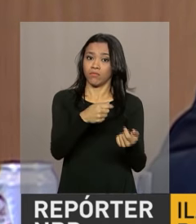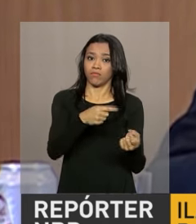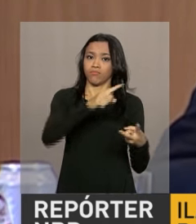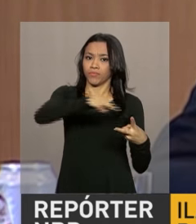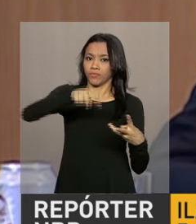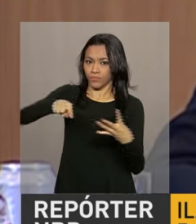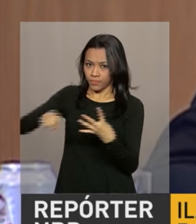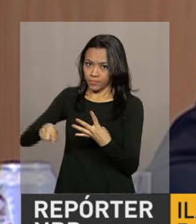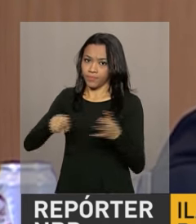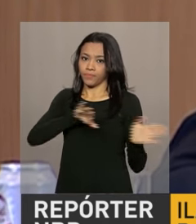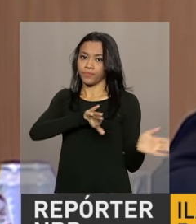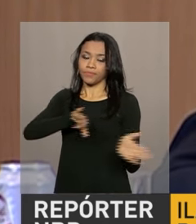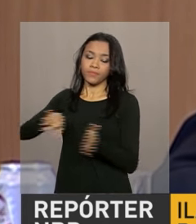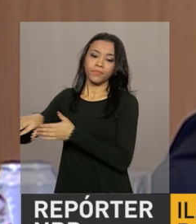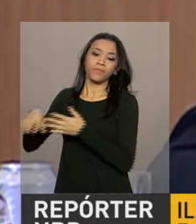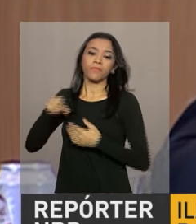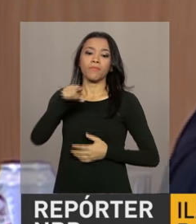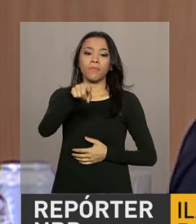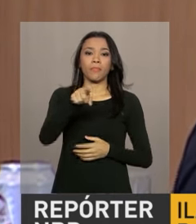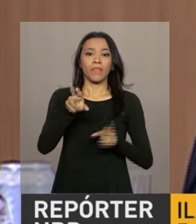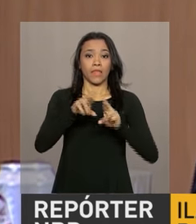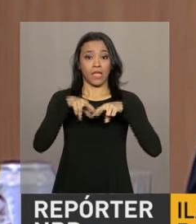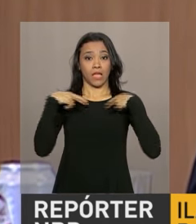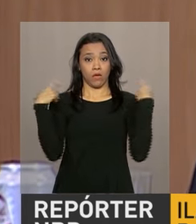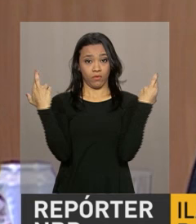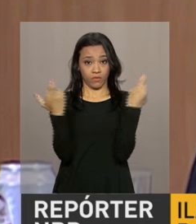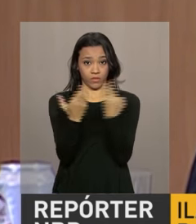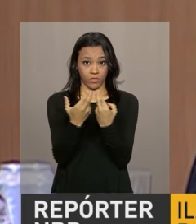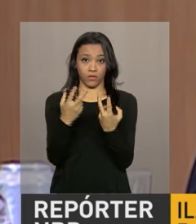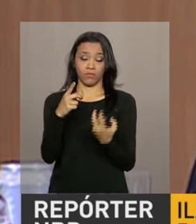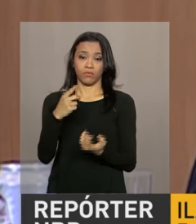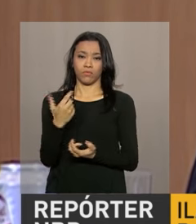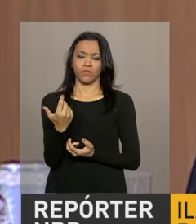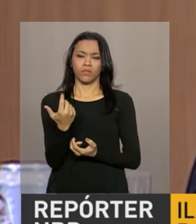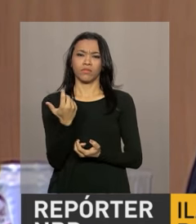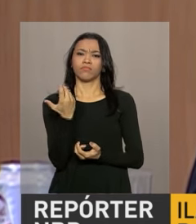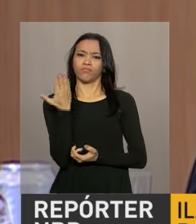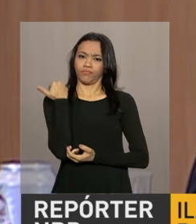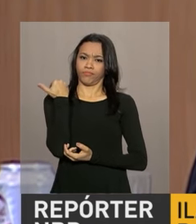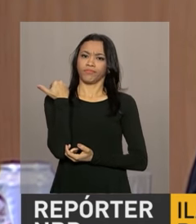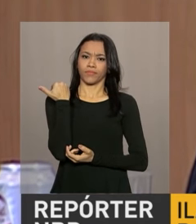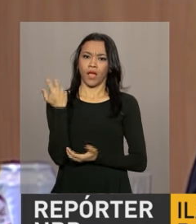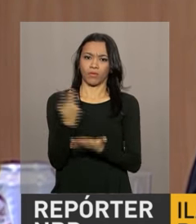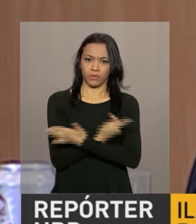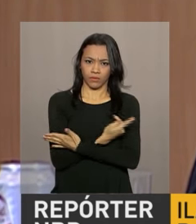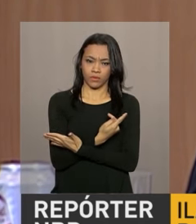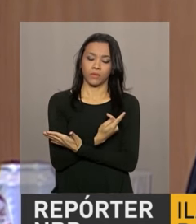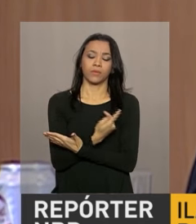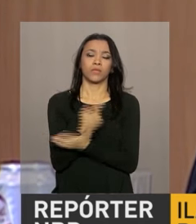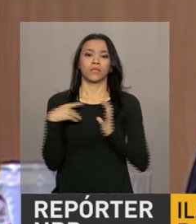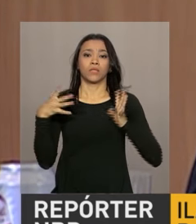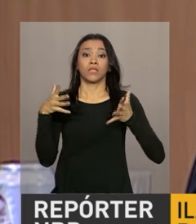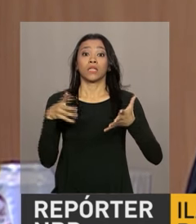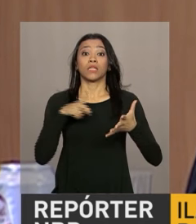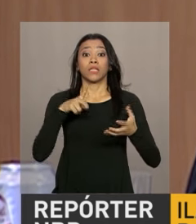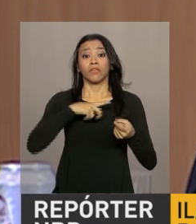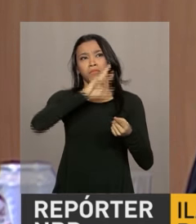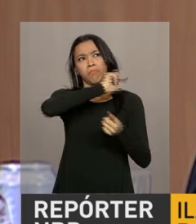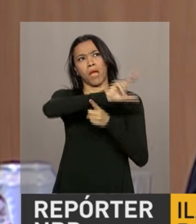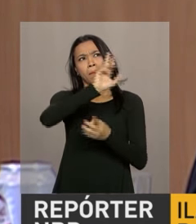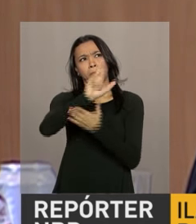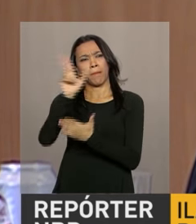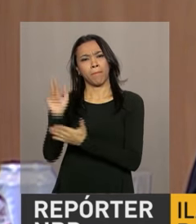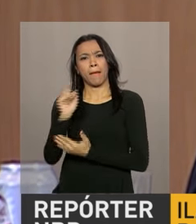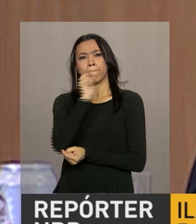Na reunião do BIS, no último fim de semana, que contou com a presença de presidentes de